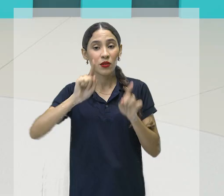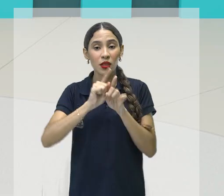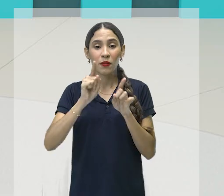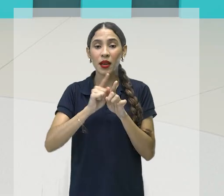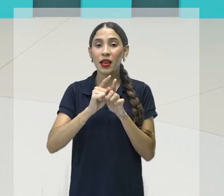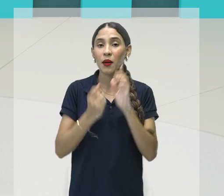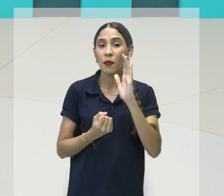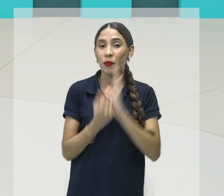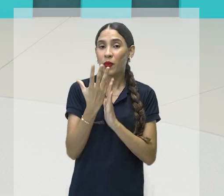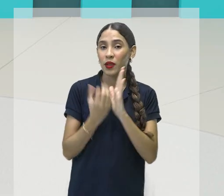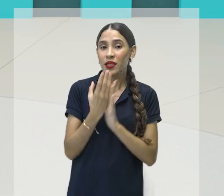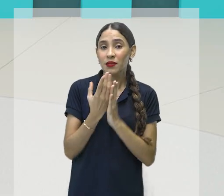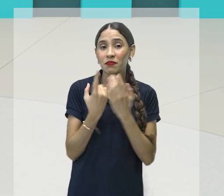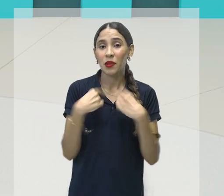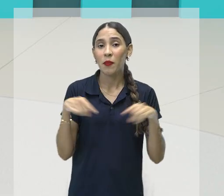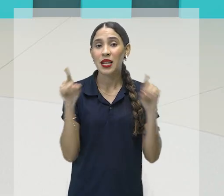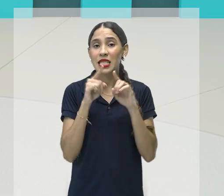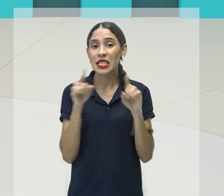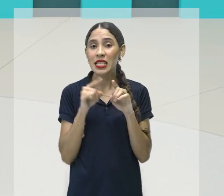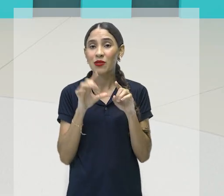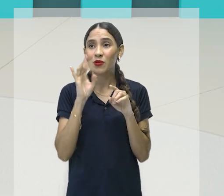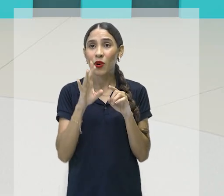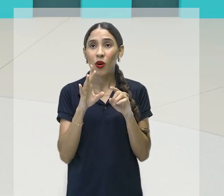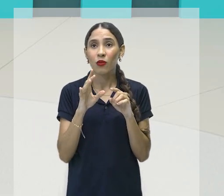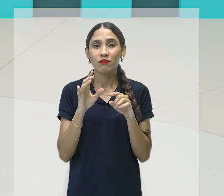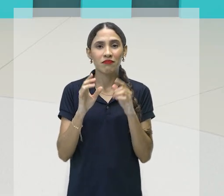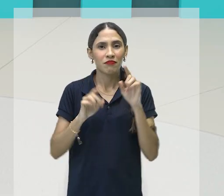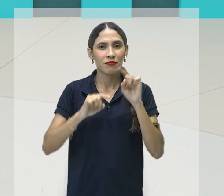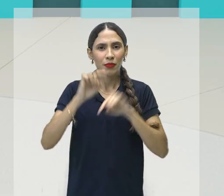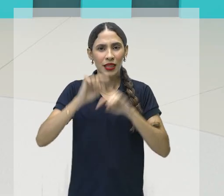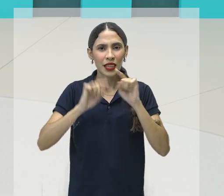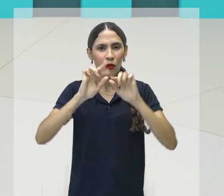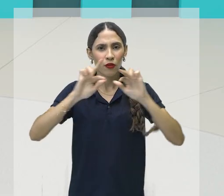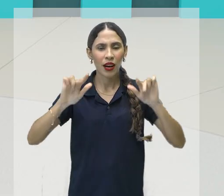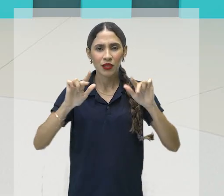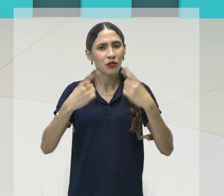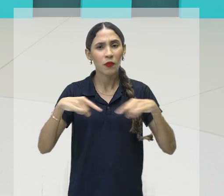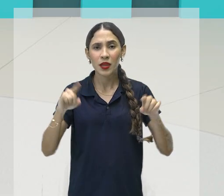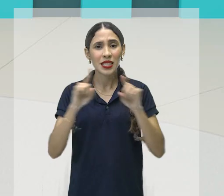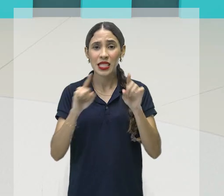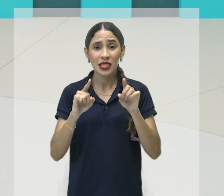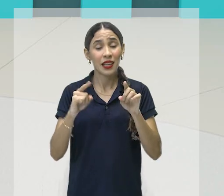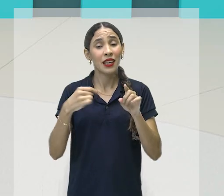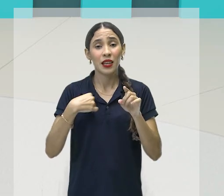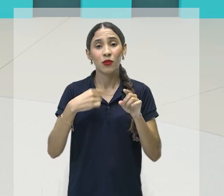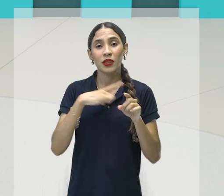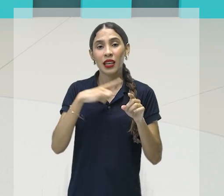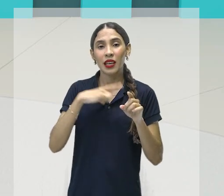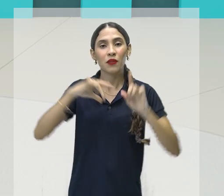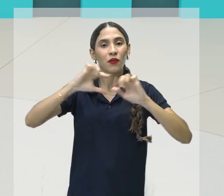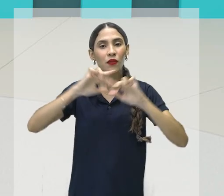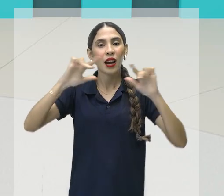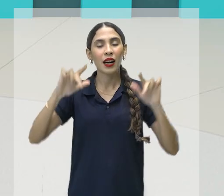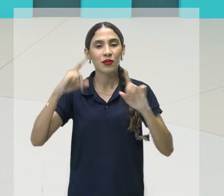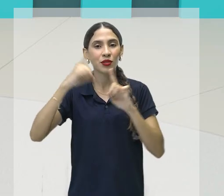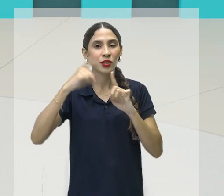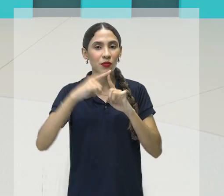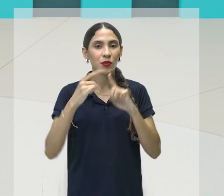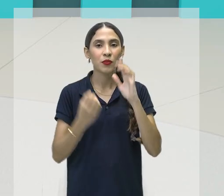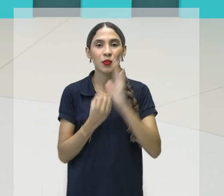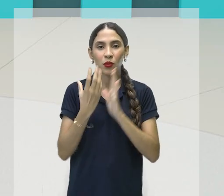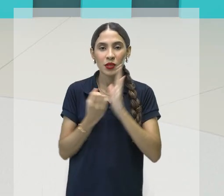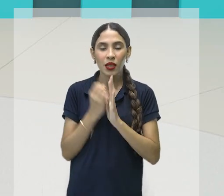consigo produzir sem precisar de muitos materiais. E assim, eu tenho várias formas